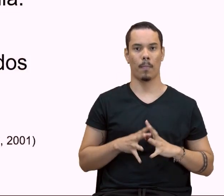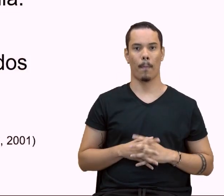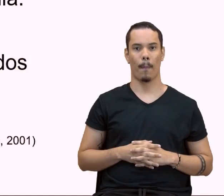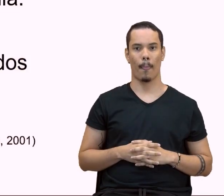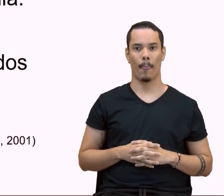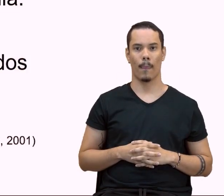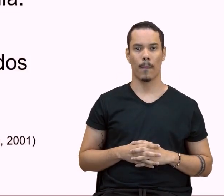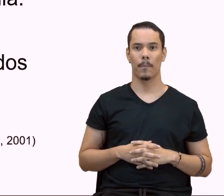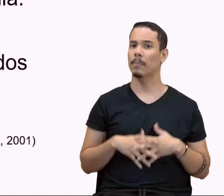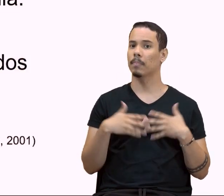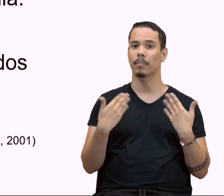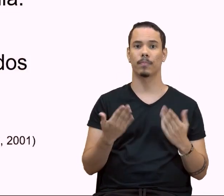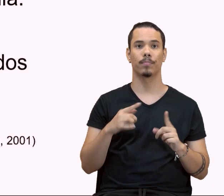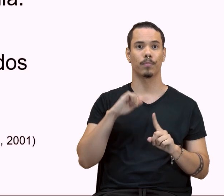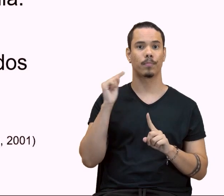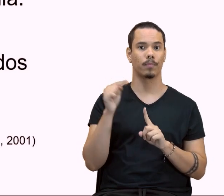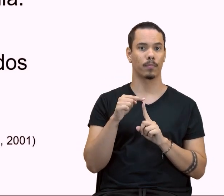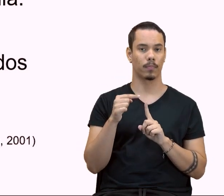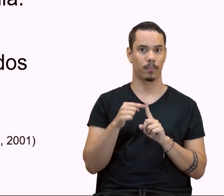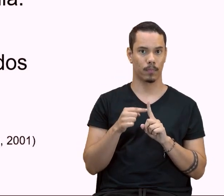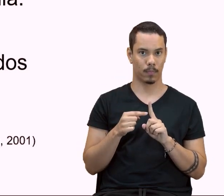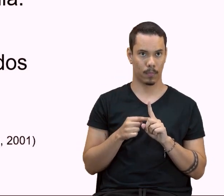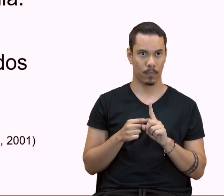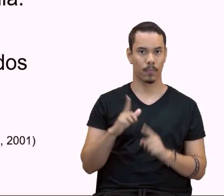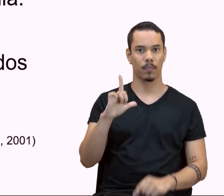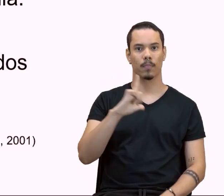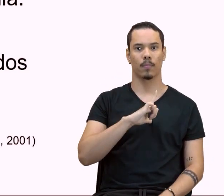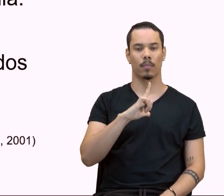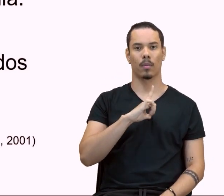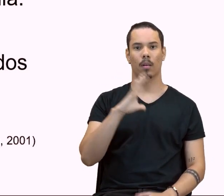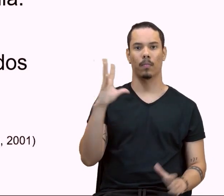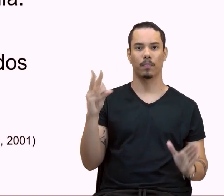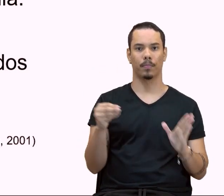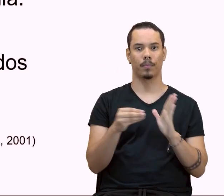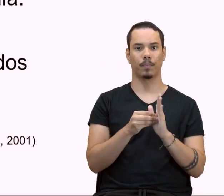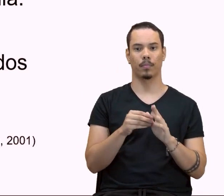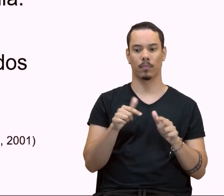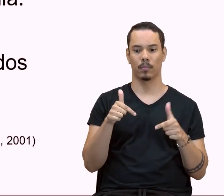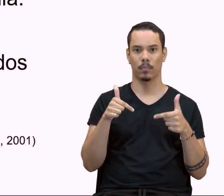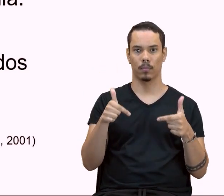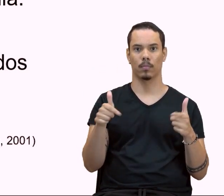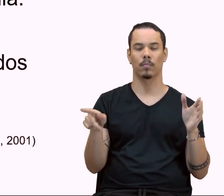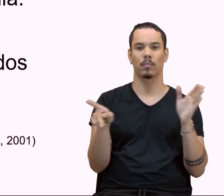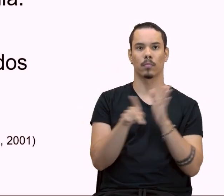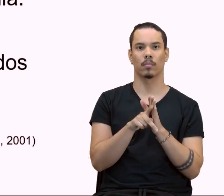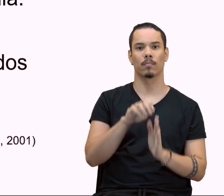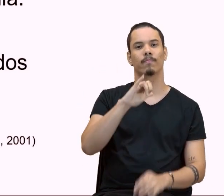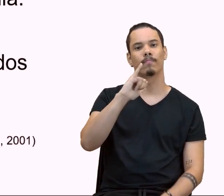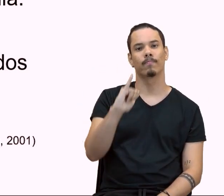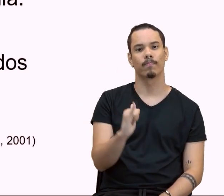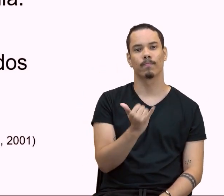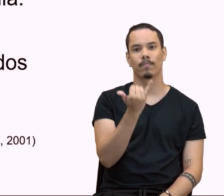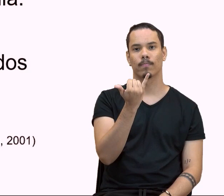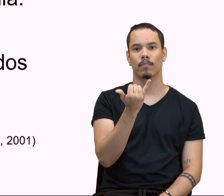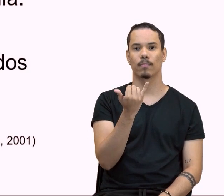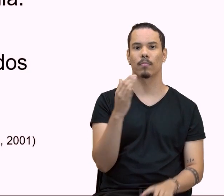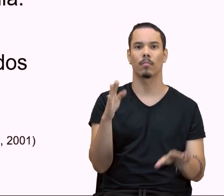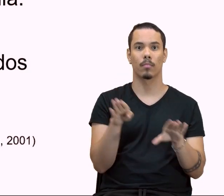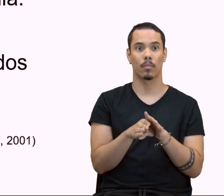foram os objetivos dele? Consistiu na implementação de ações que propiciaram o aproveitamento, agora